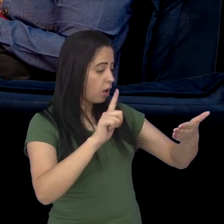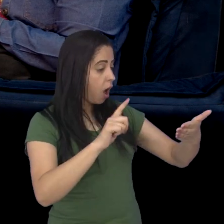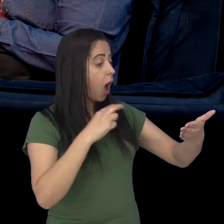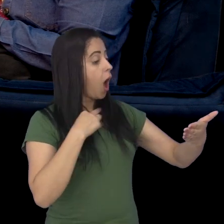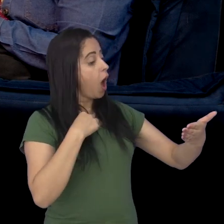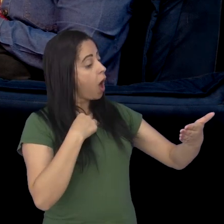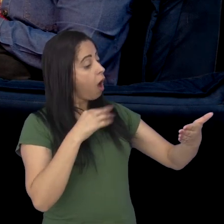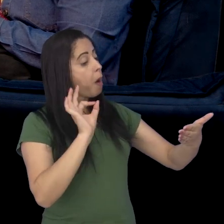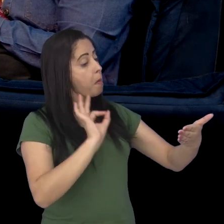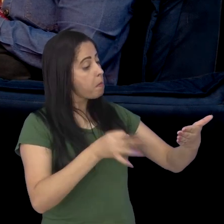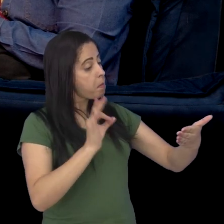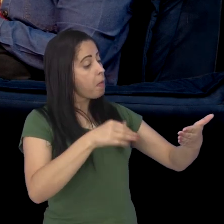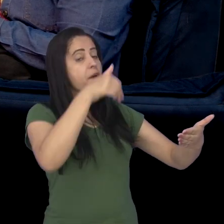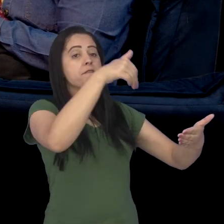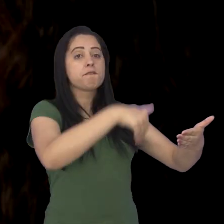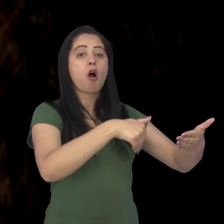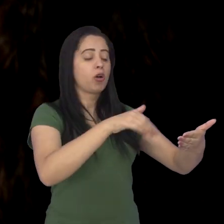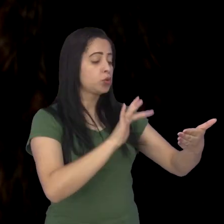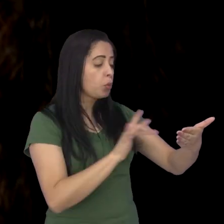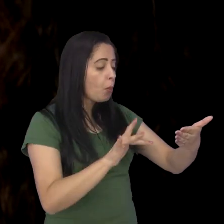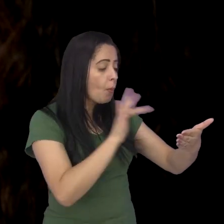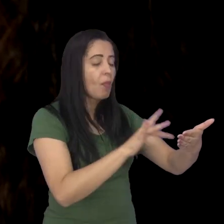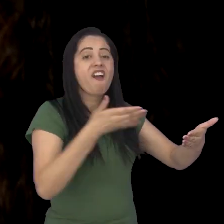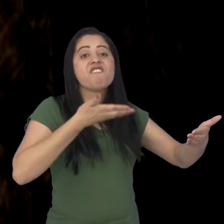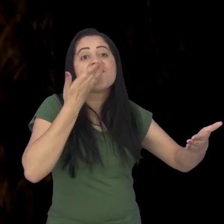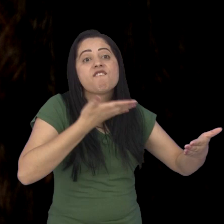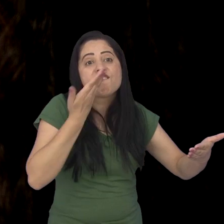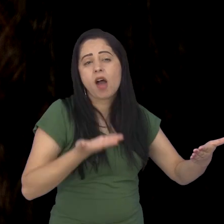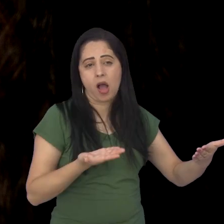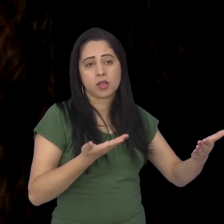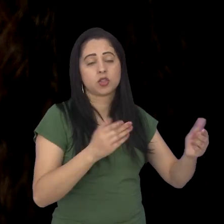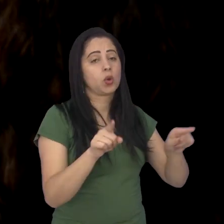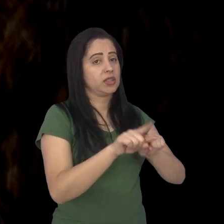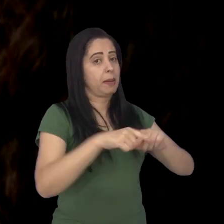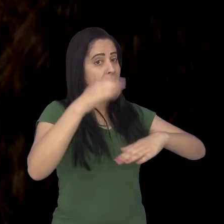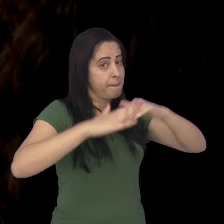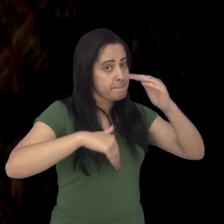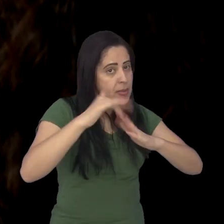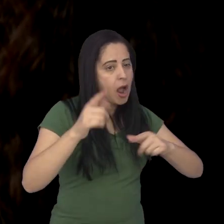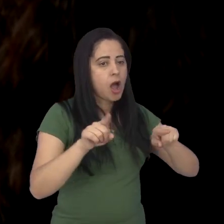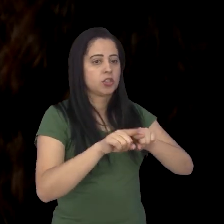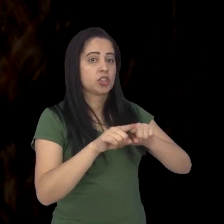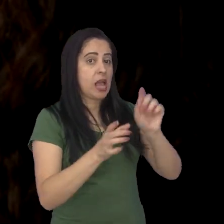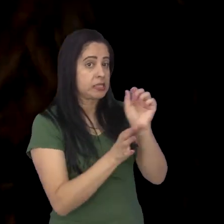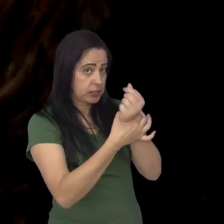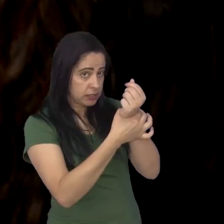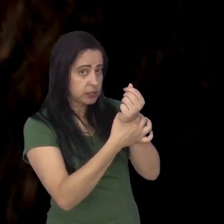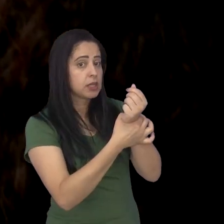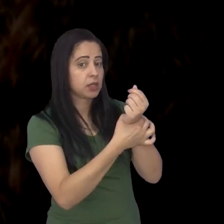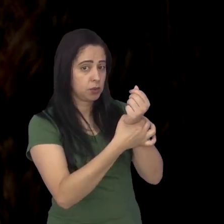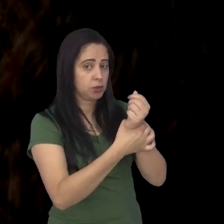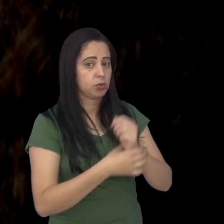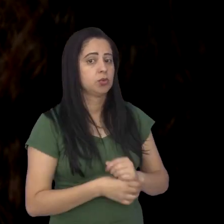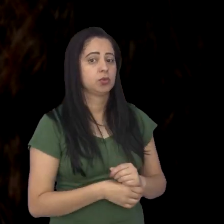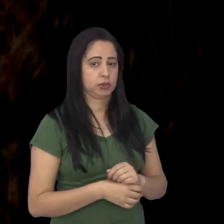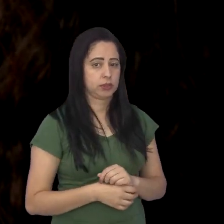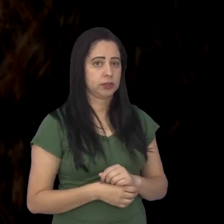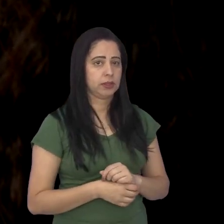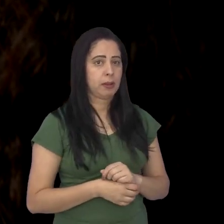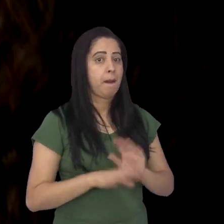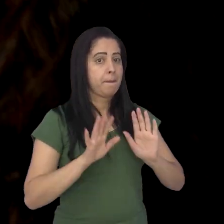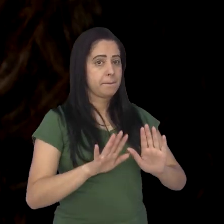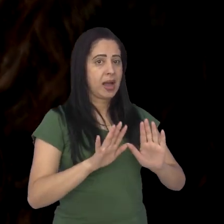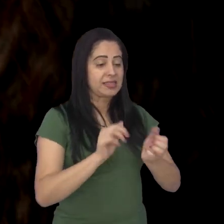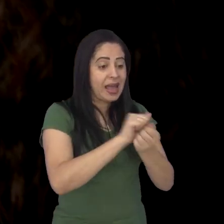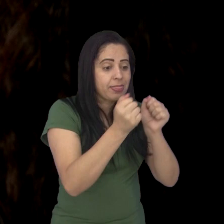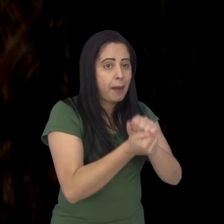voto dele através da foto, né, com a tela. Então a urna, ela não é só mais prática e mais segura, ela também foi